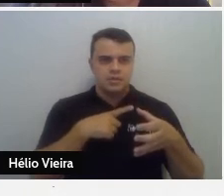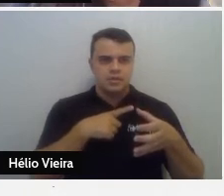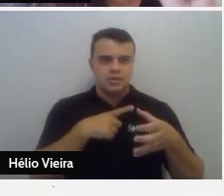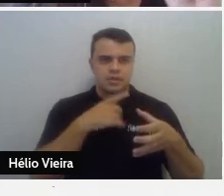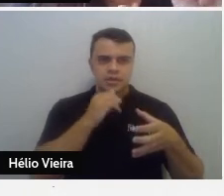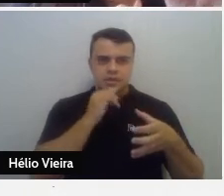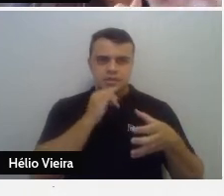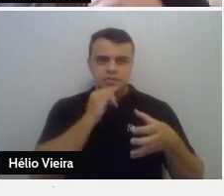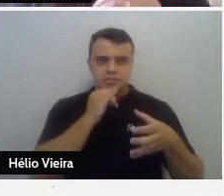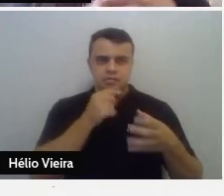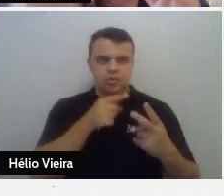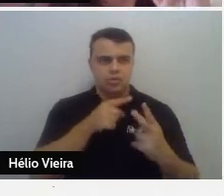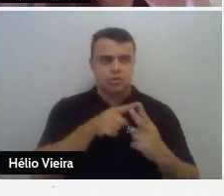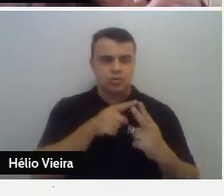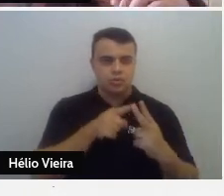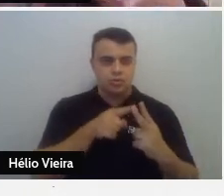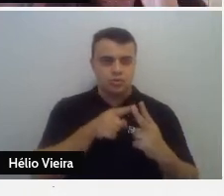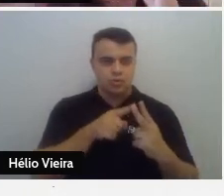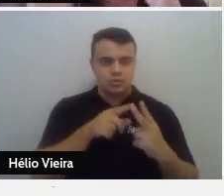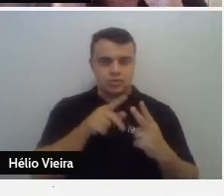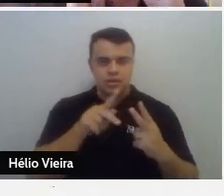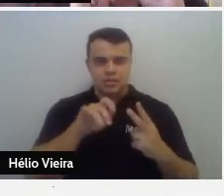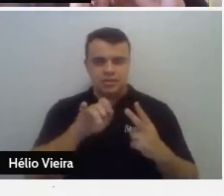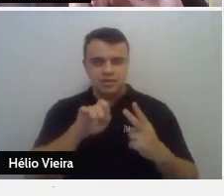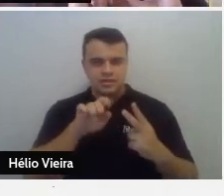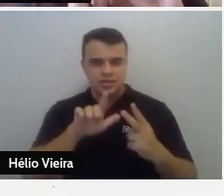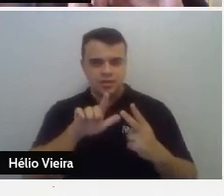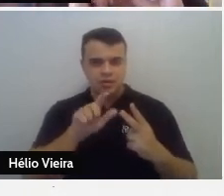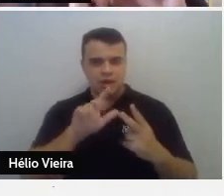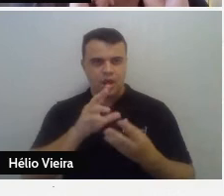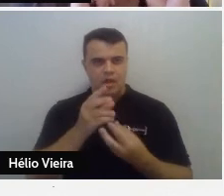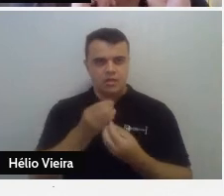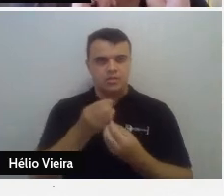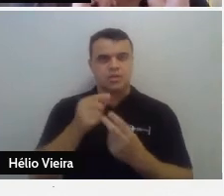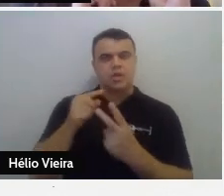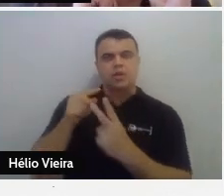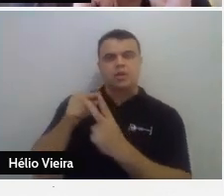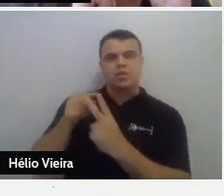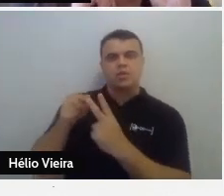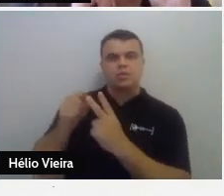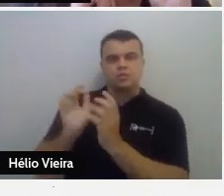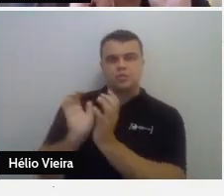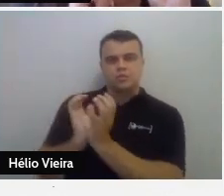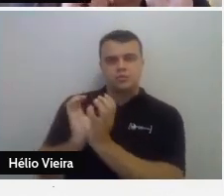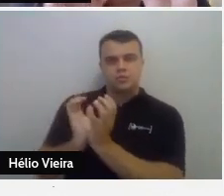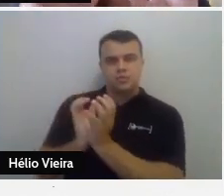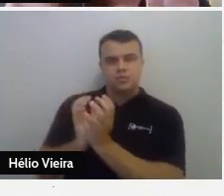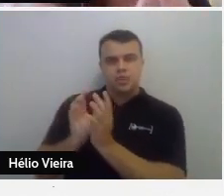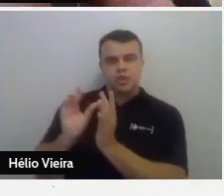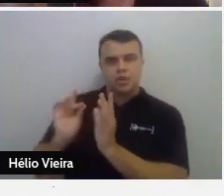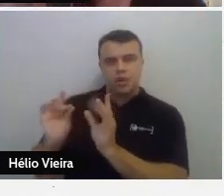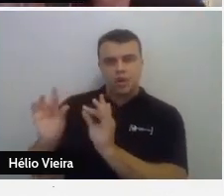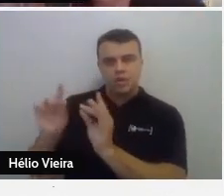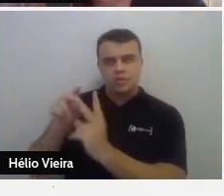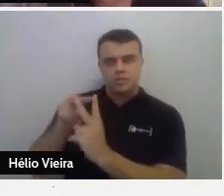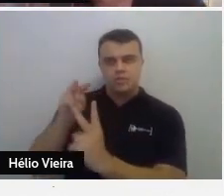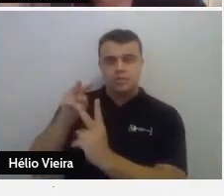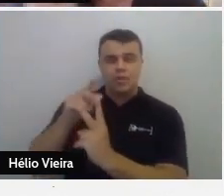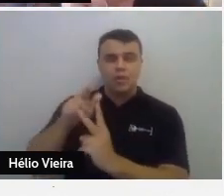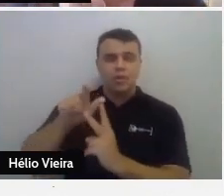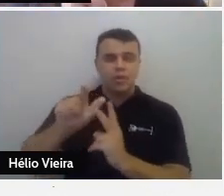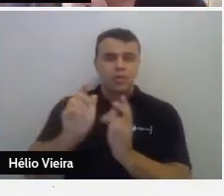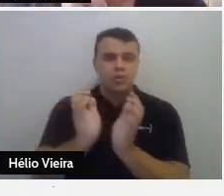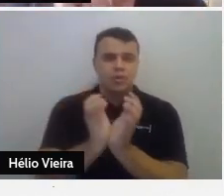2 pixel art e 2 de colagem digital. Só que o outro grupo